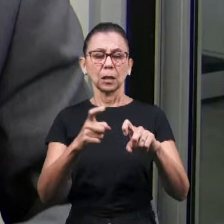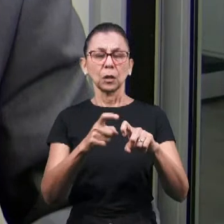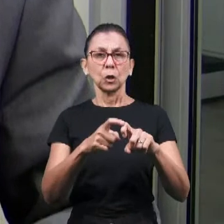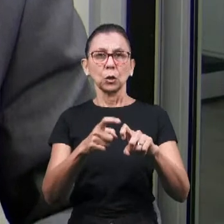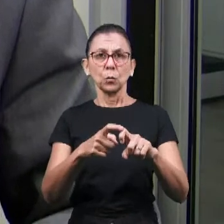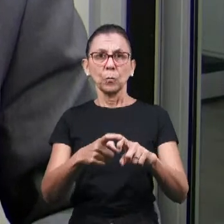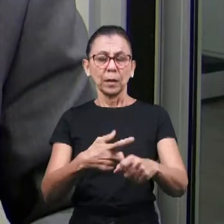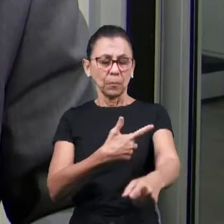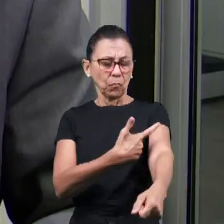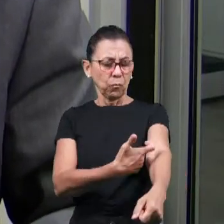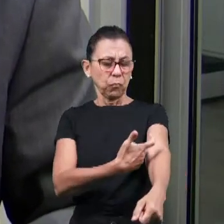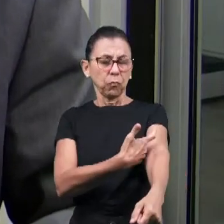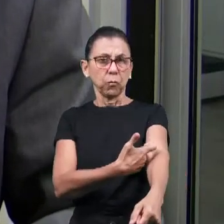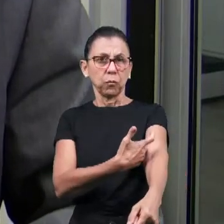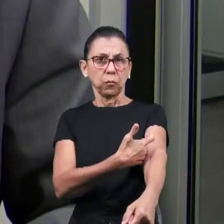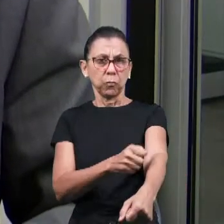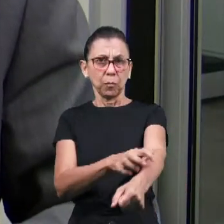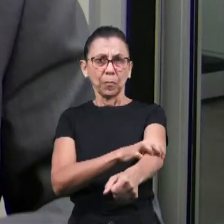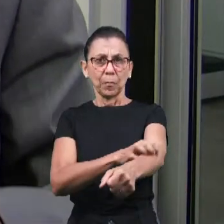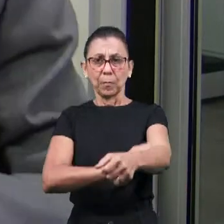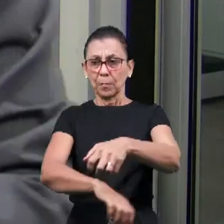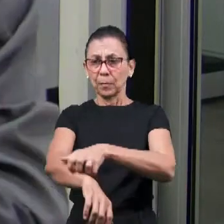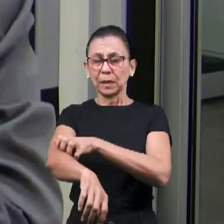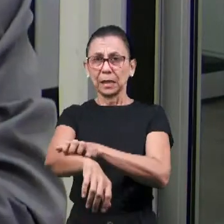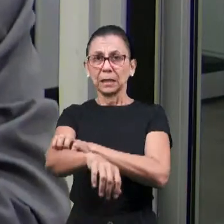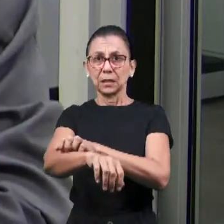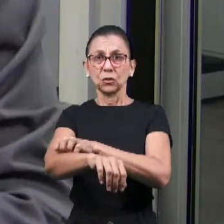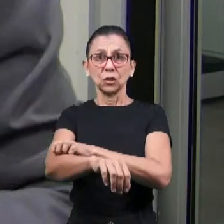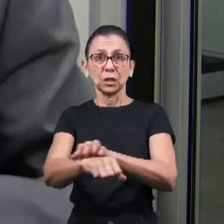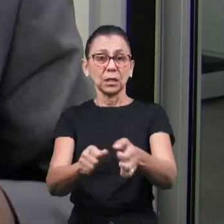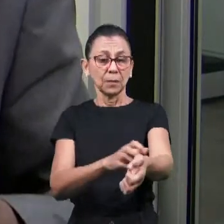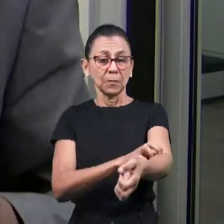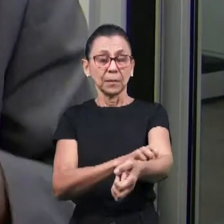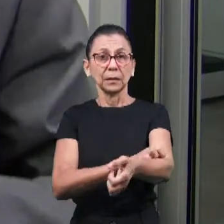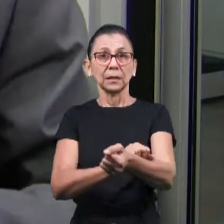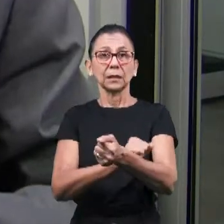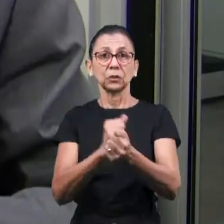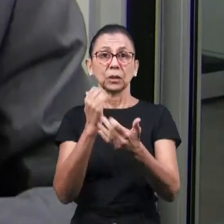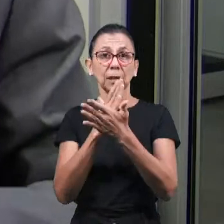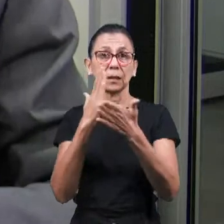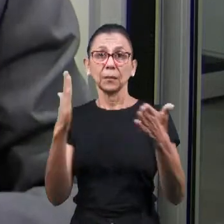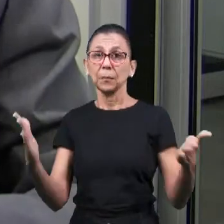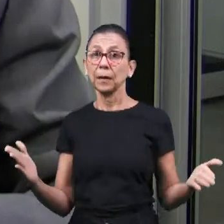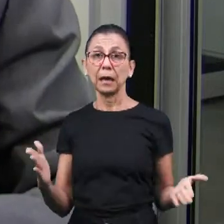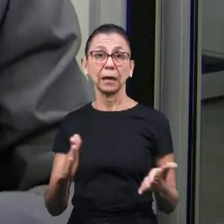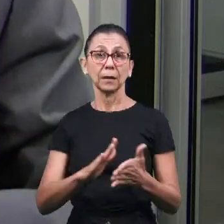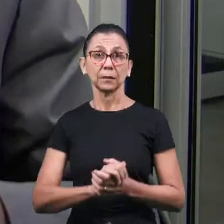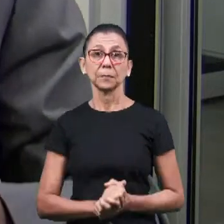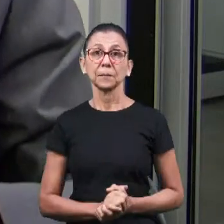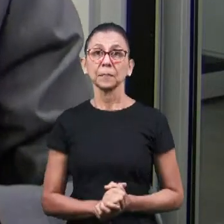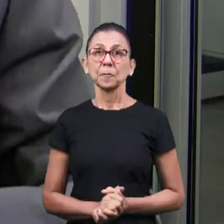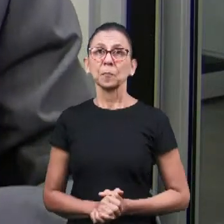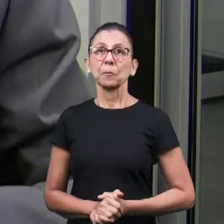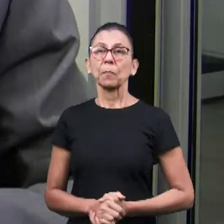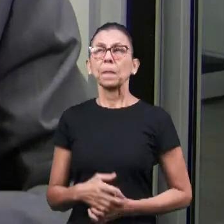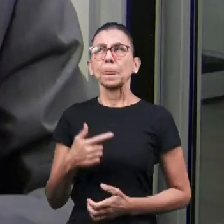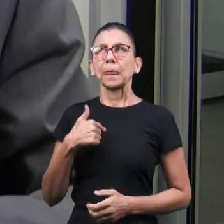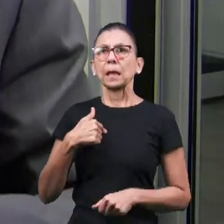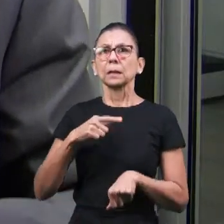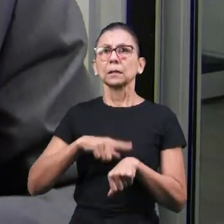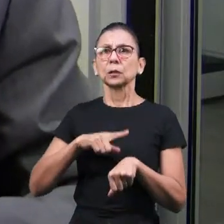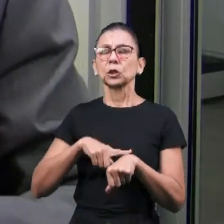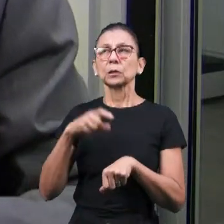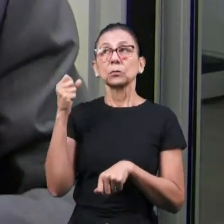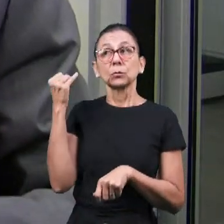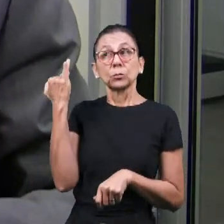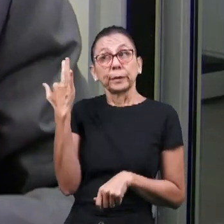conseguia. Quarta-feira, né? É. Isso. E de madrugada, na hora da madrugada, eu tava assistindo, lembrei, falei: vou passar pro Kleb para pedir oração. E